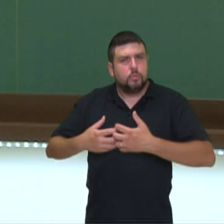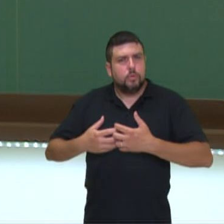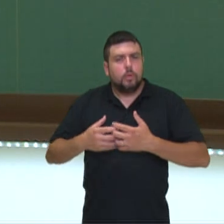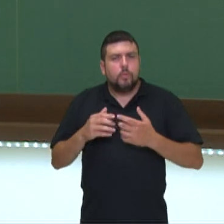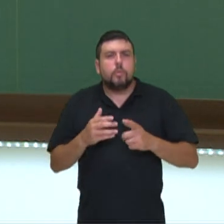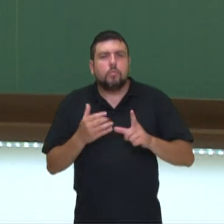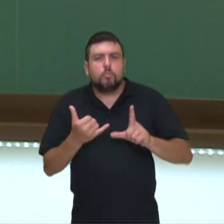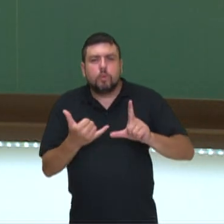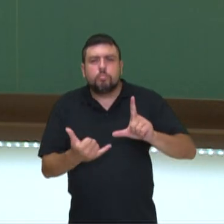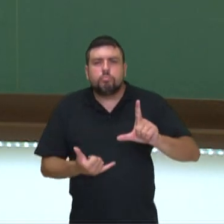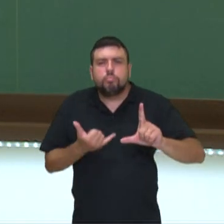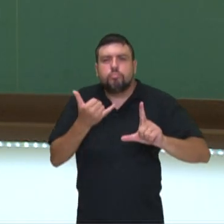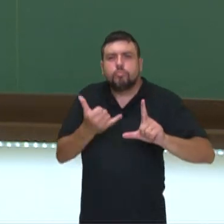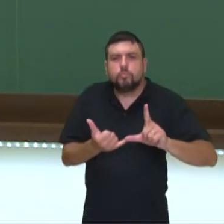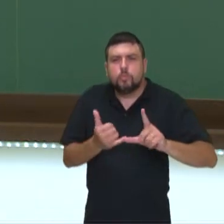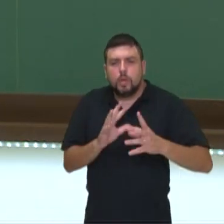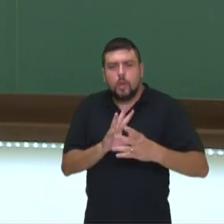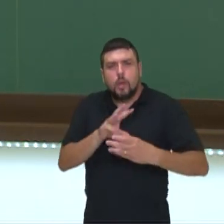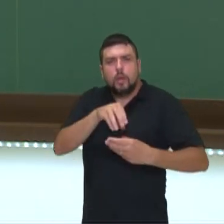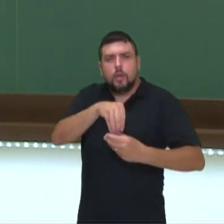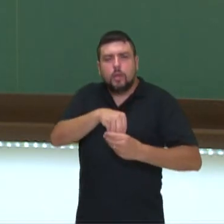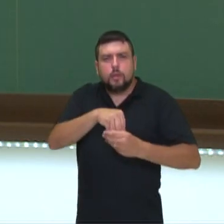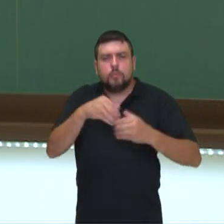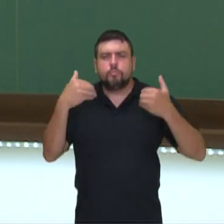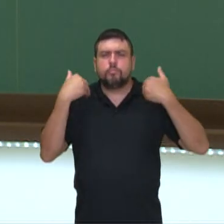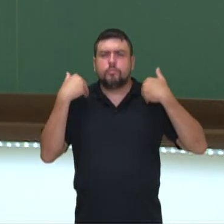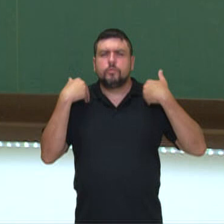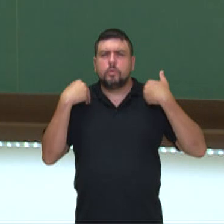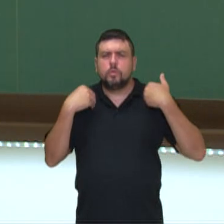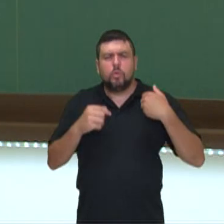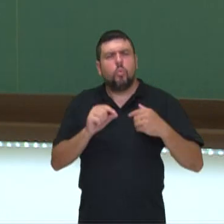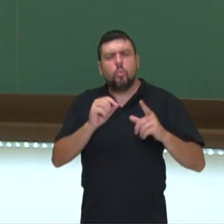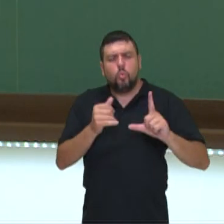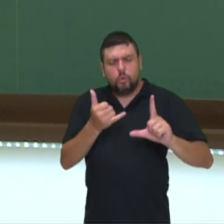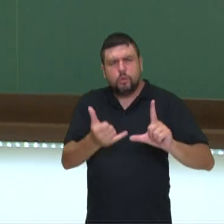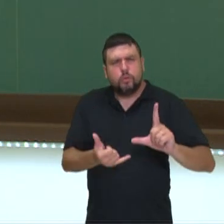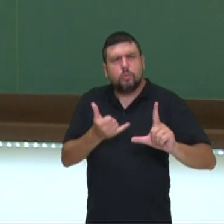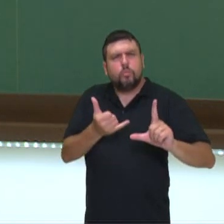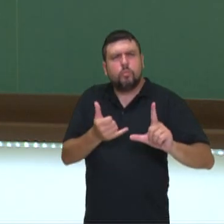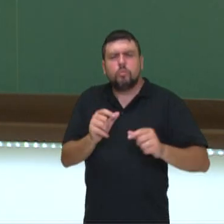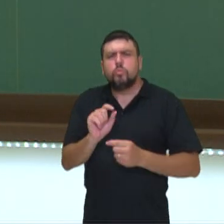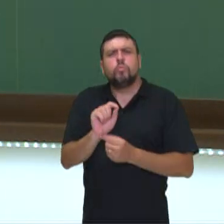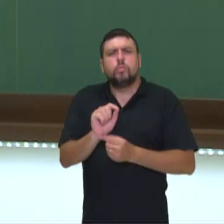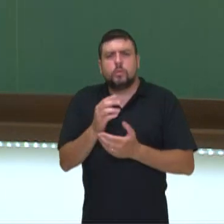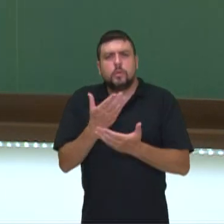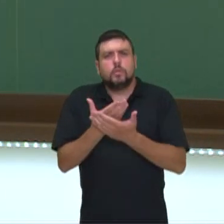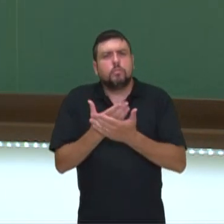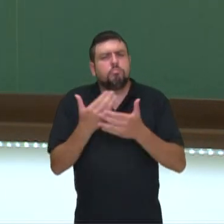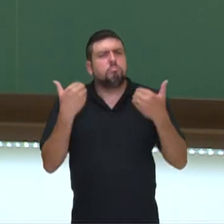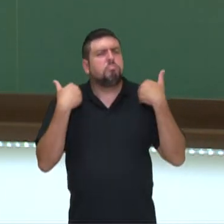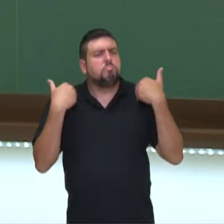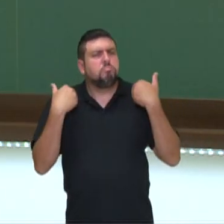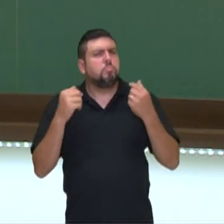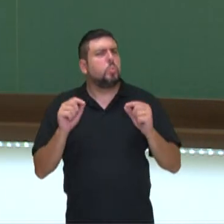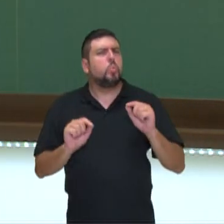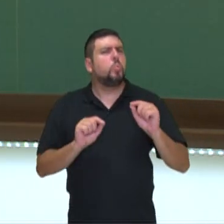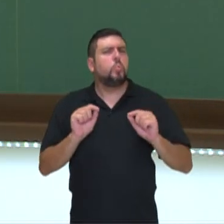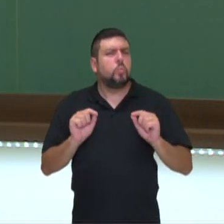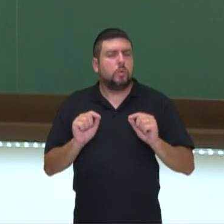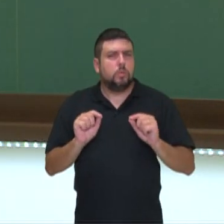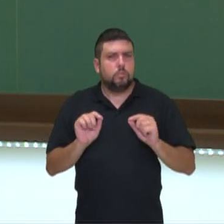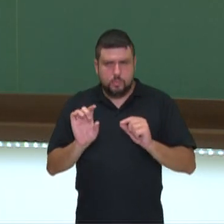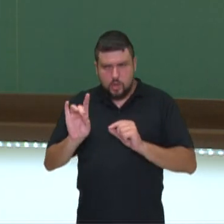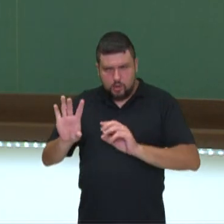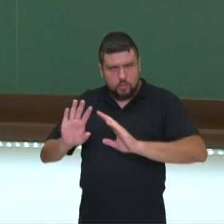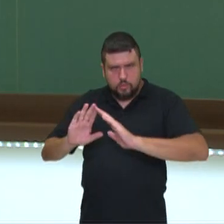educação física. O que é lúdico? Para que ele serve? Como que ele acontece nas aulas de educação física? É só na